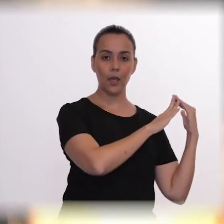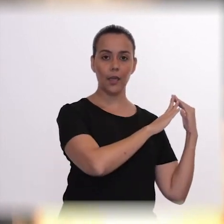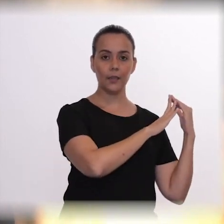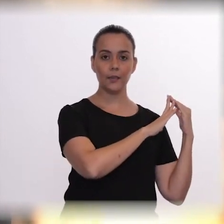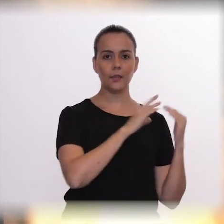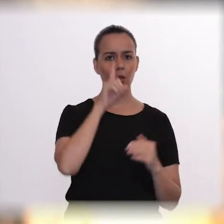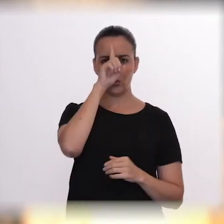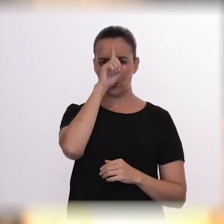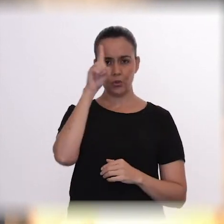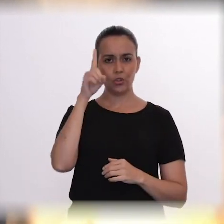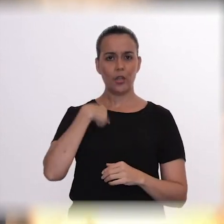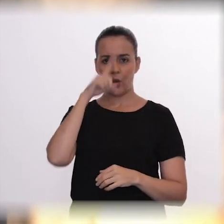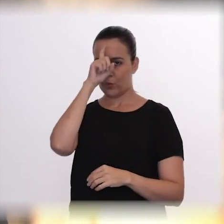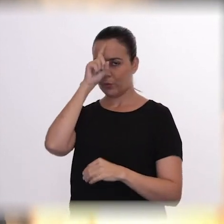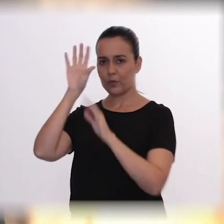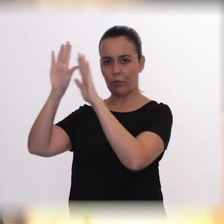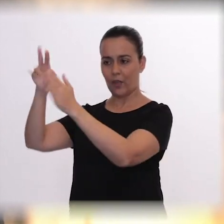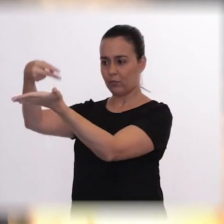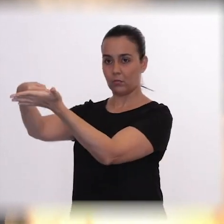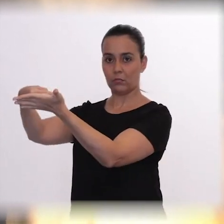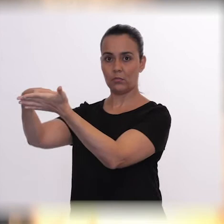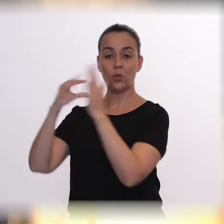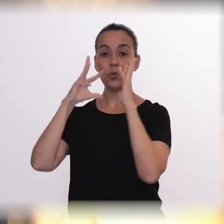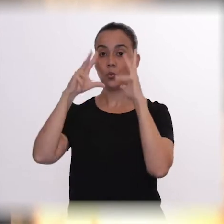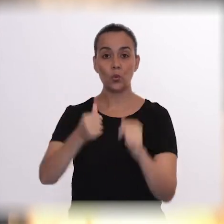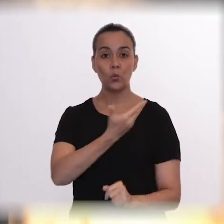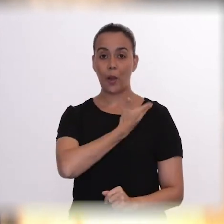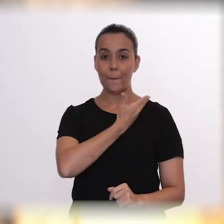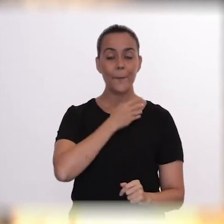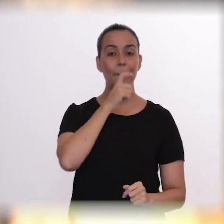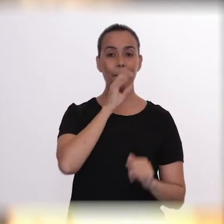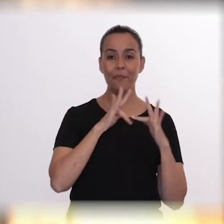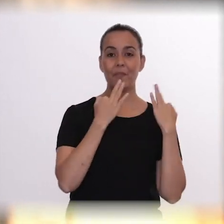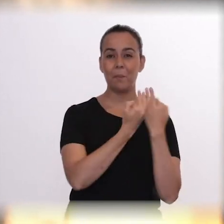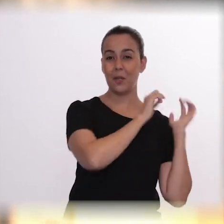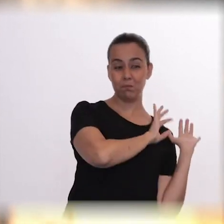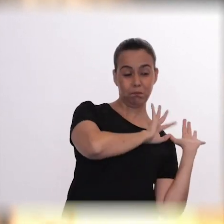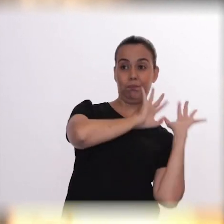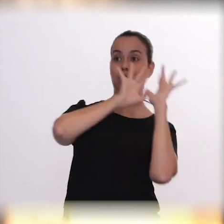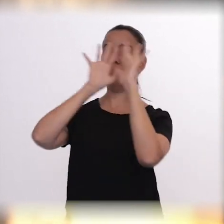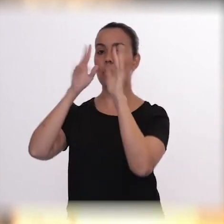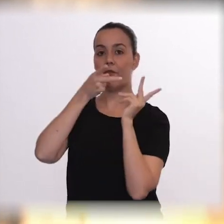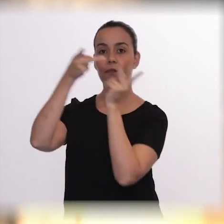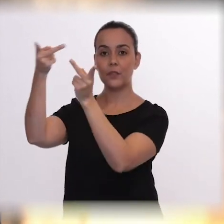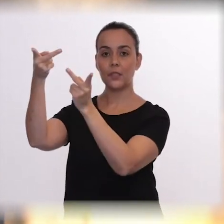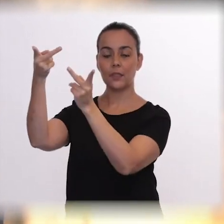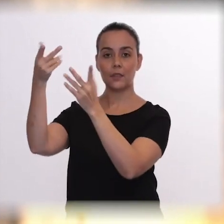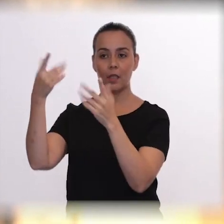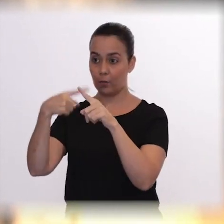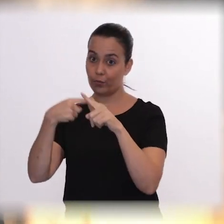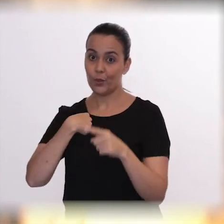amigos daqui de São Paulo foram para lá, amigos de lá foram me visitar depois,